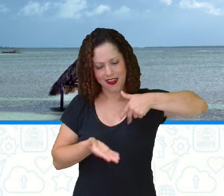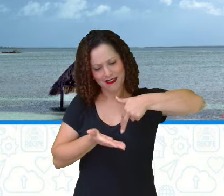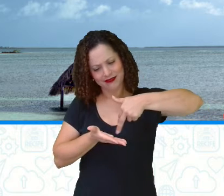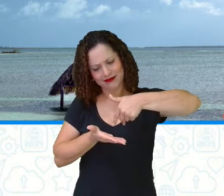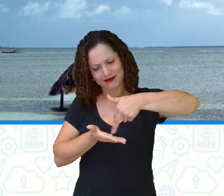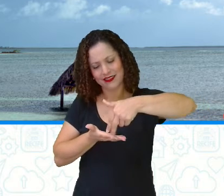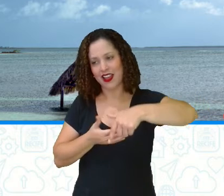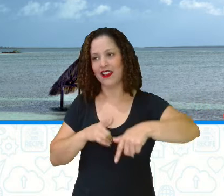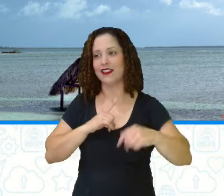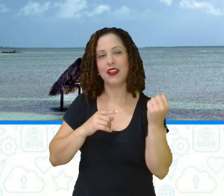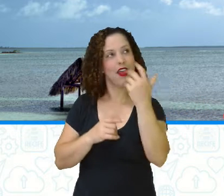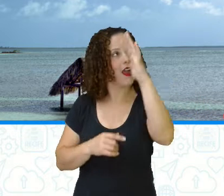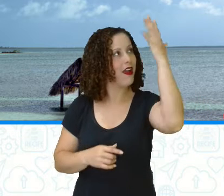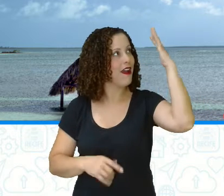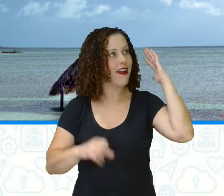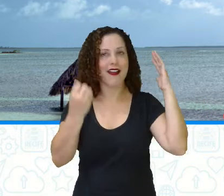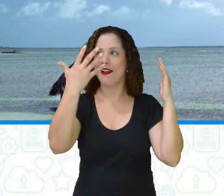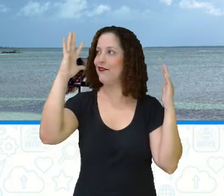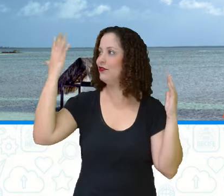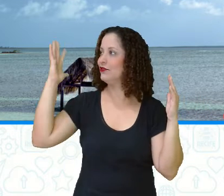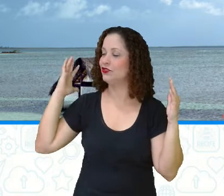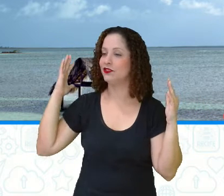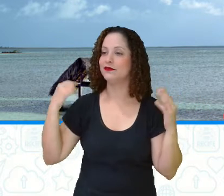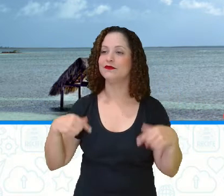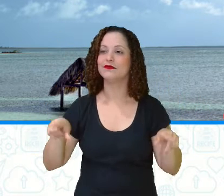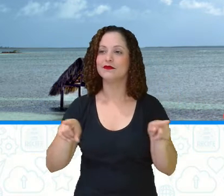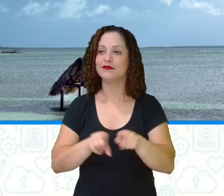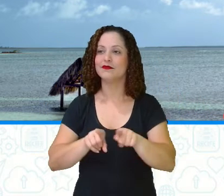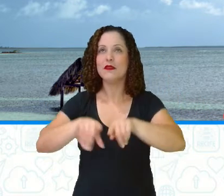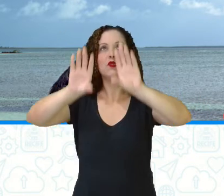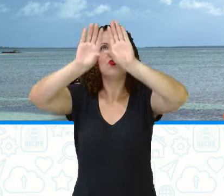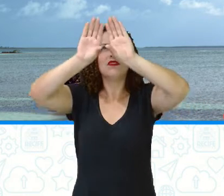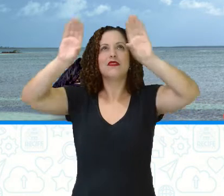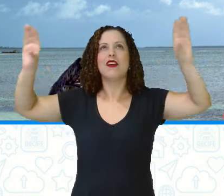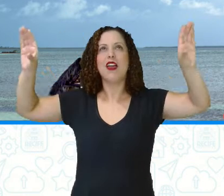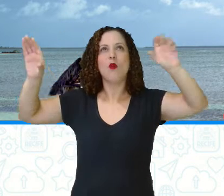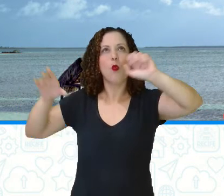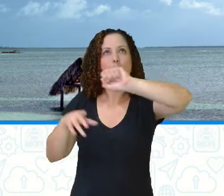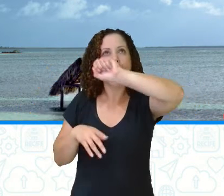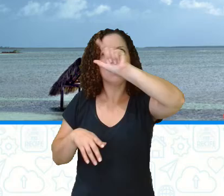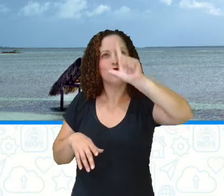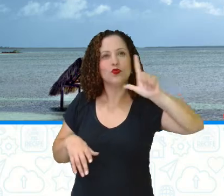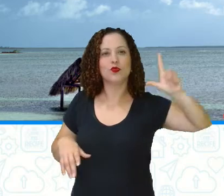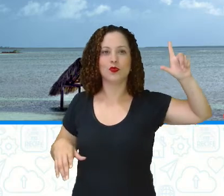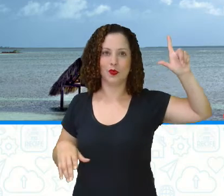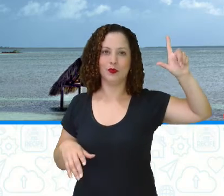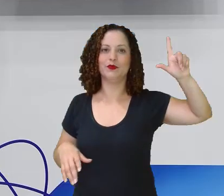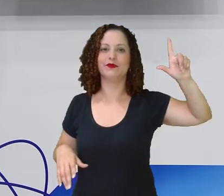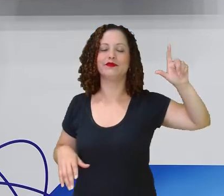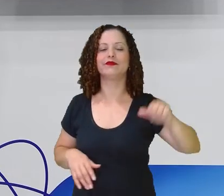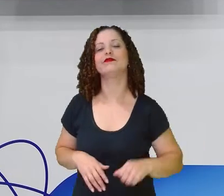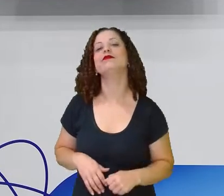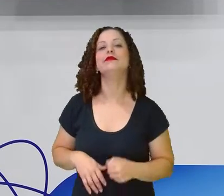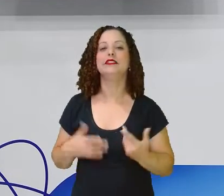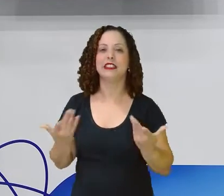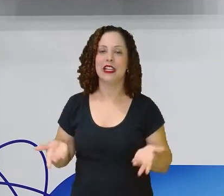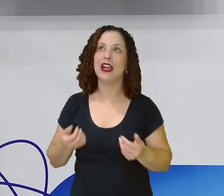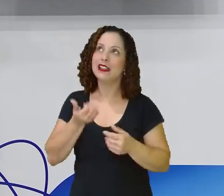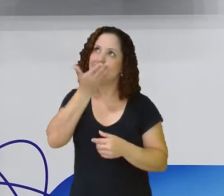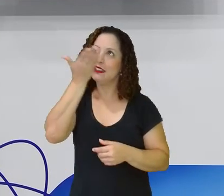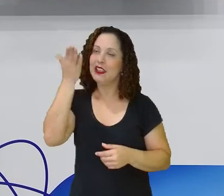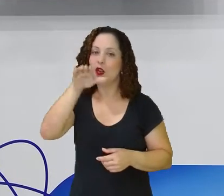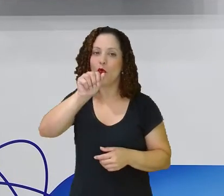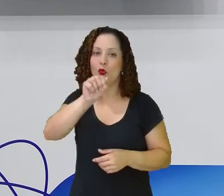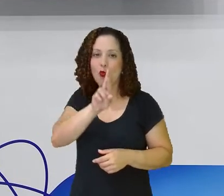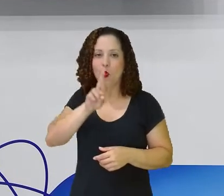estão vendo as árvores, e eu, obviamente, tenho esse céu azul aí, que aí a gente está falando sobre a